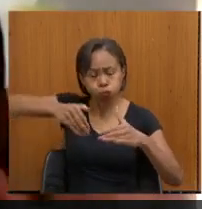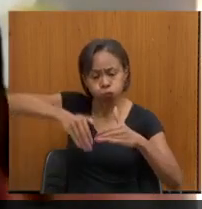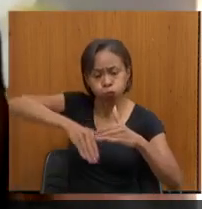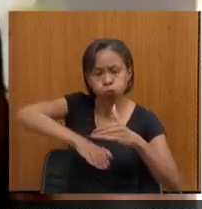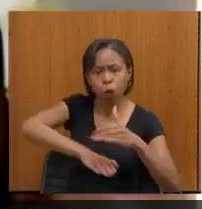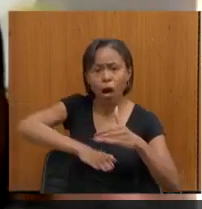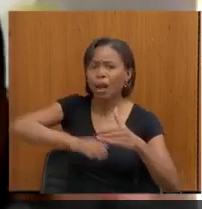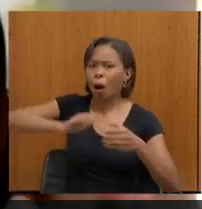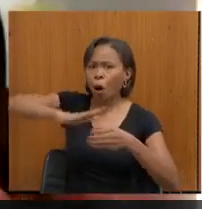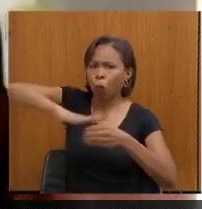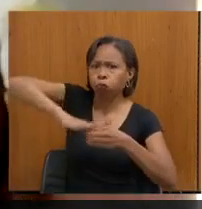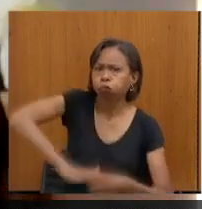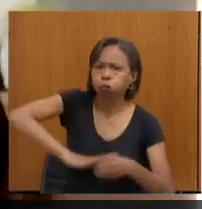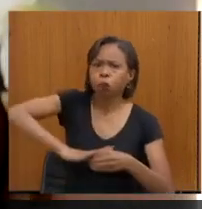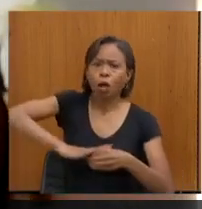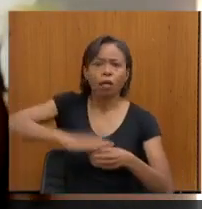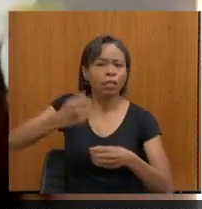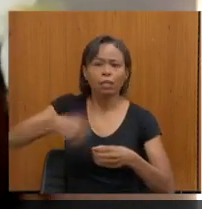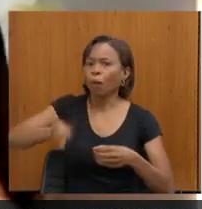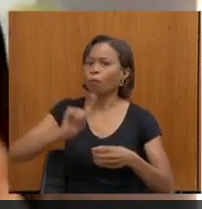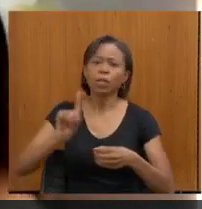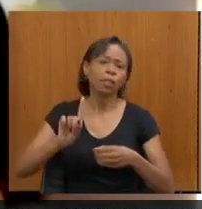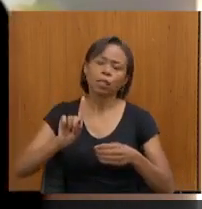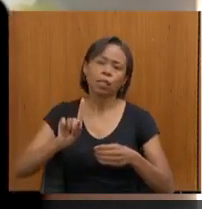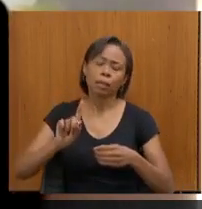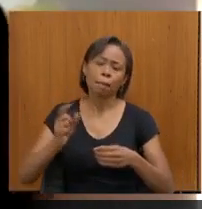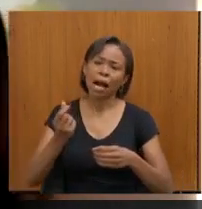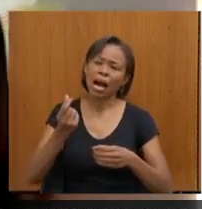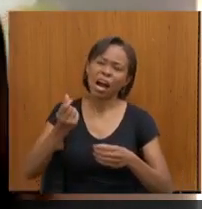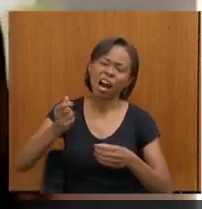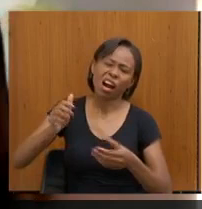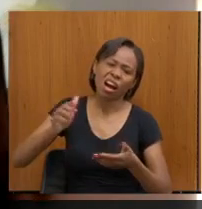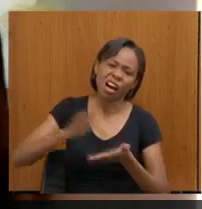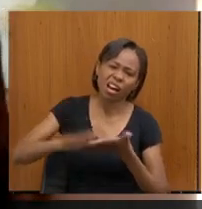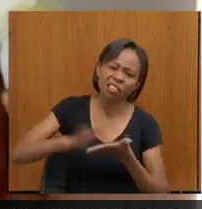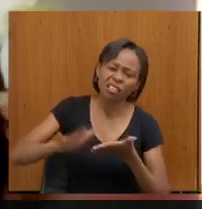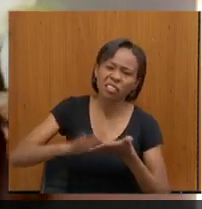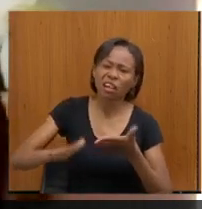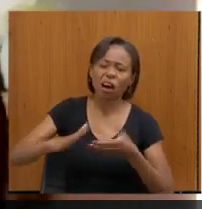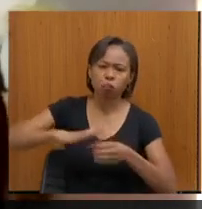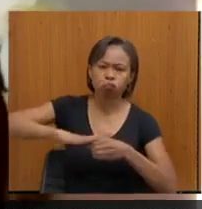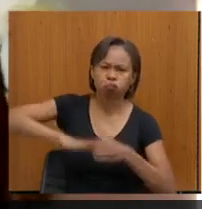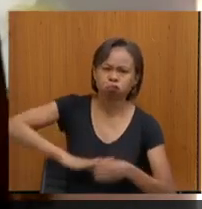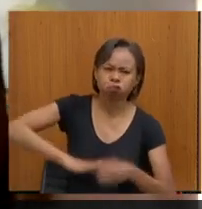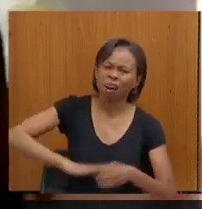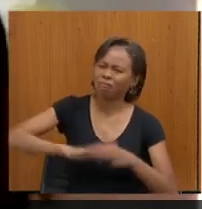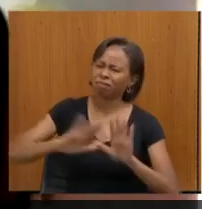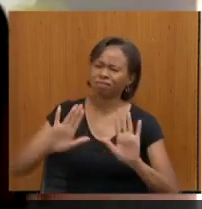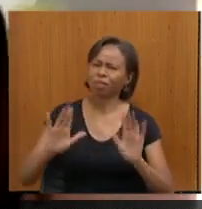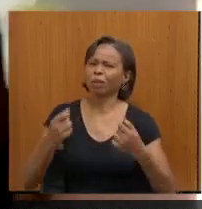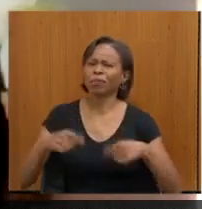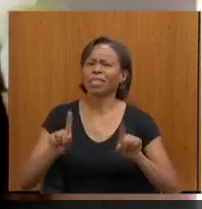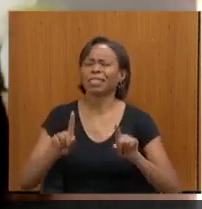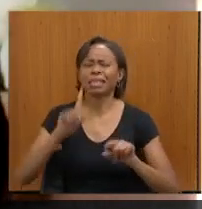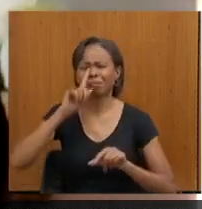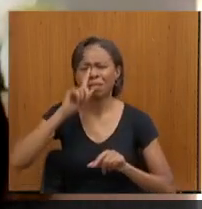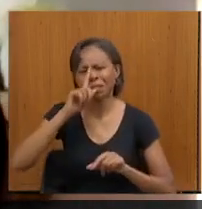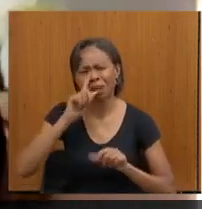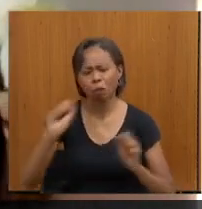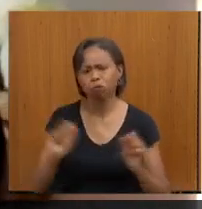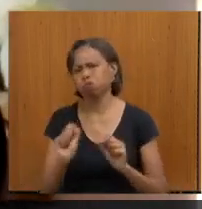compressão não precisa gastar muita energia para comprimir e não tem obviamente o risco de